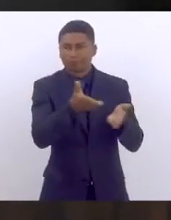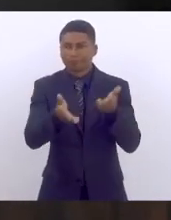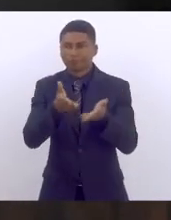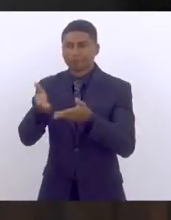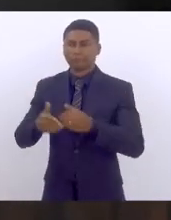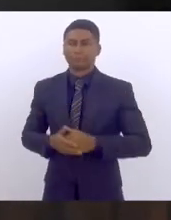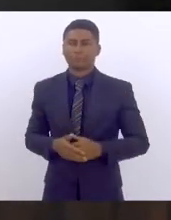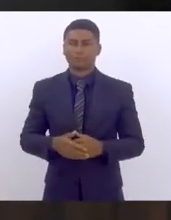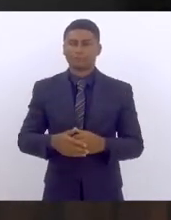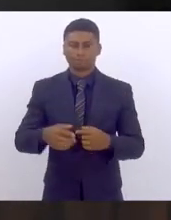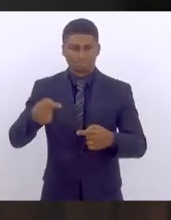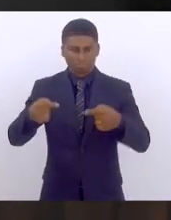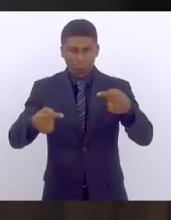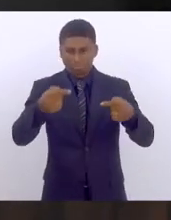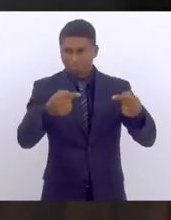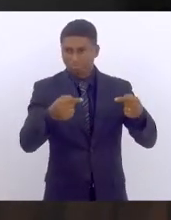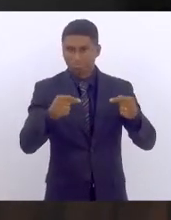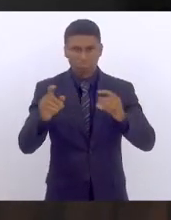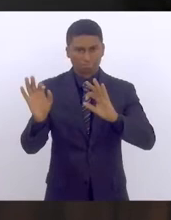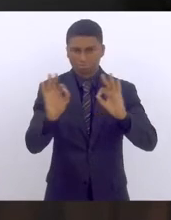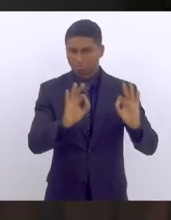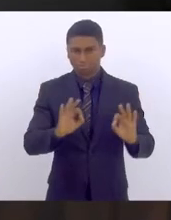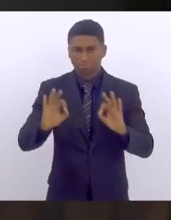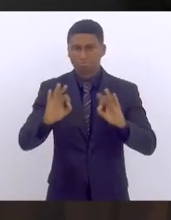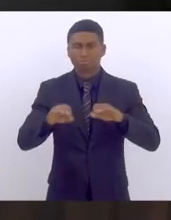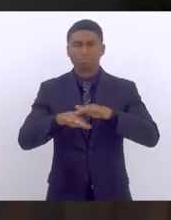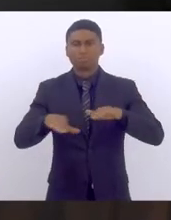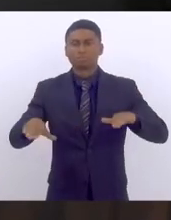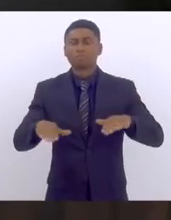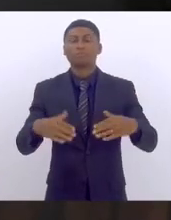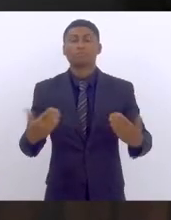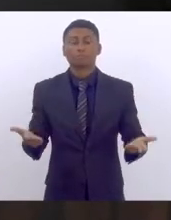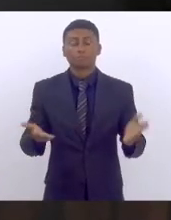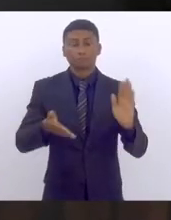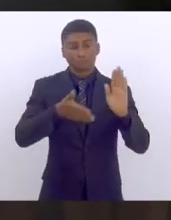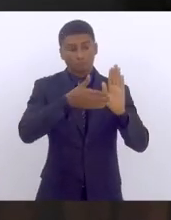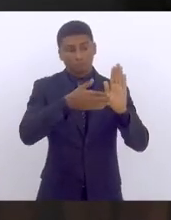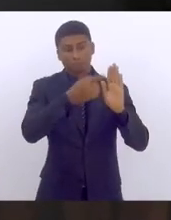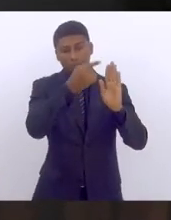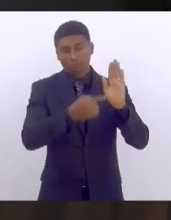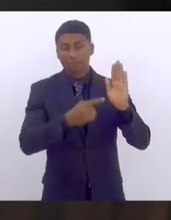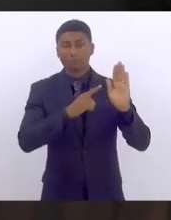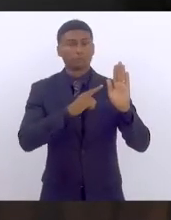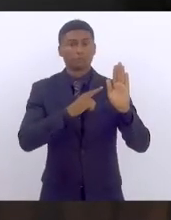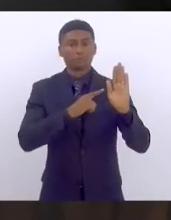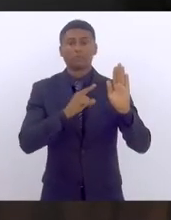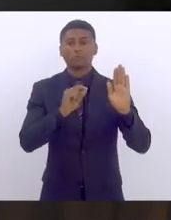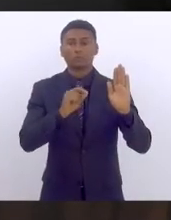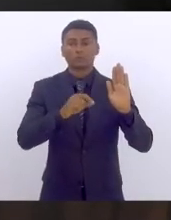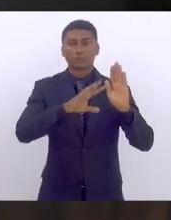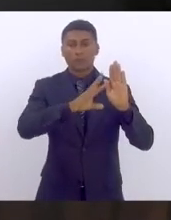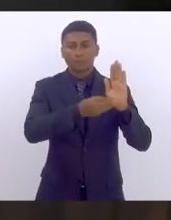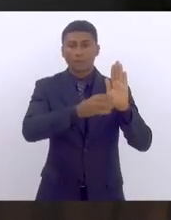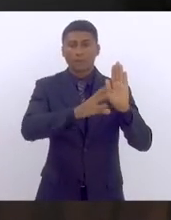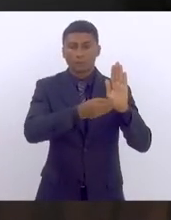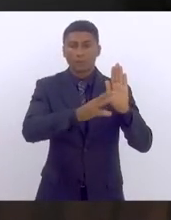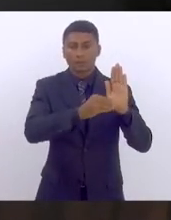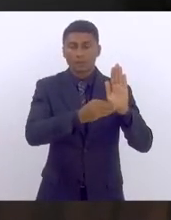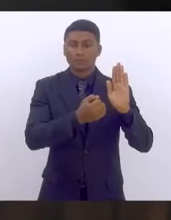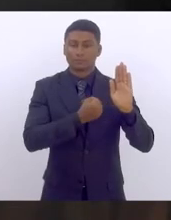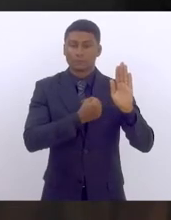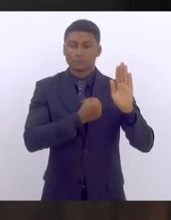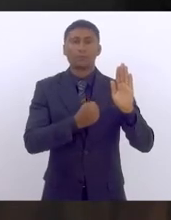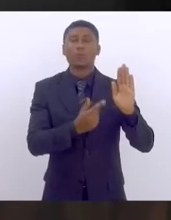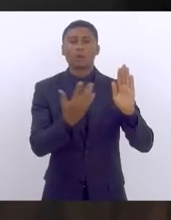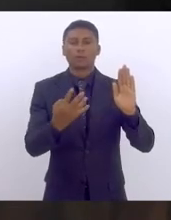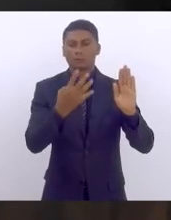Em discussão. Não havendo quem queira discutir, encerrada a discussão, a presente proposta recebeu 4 emendas e retorna